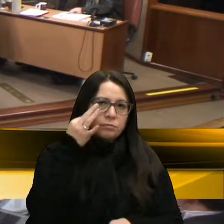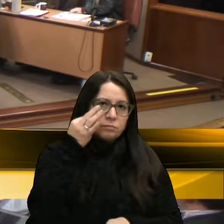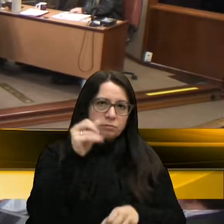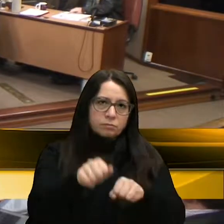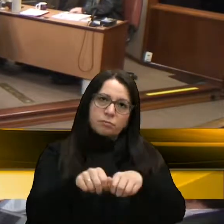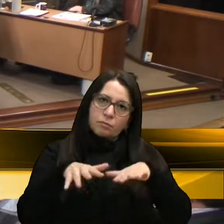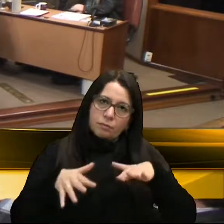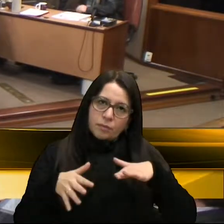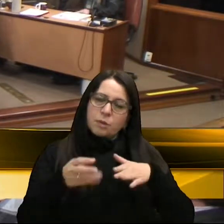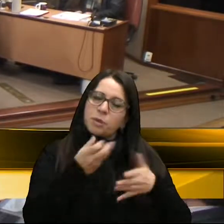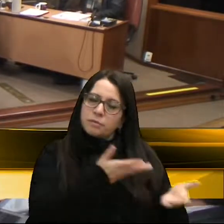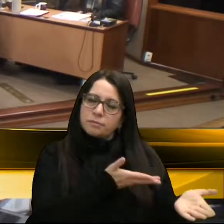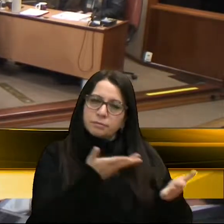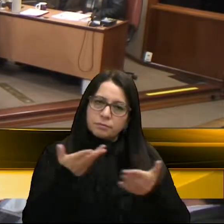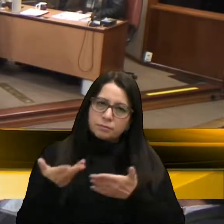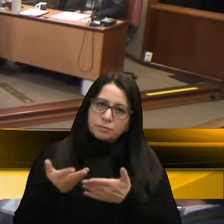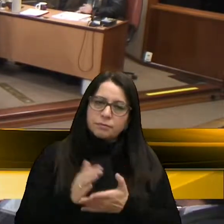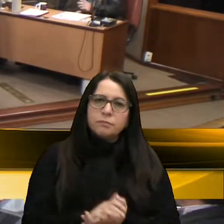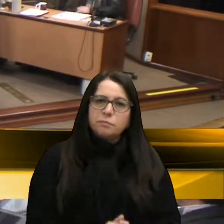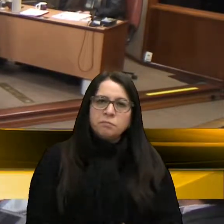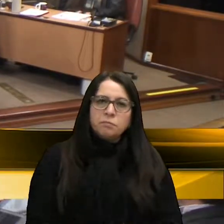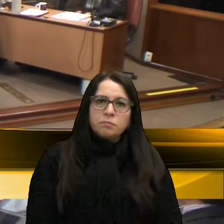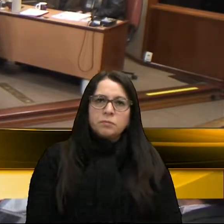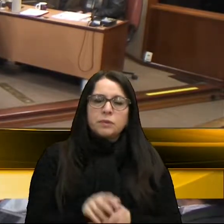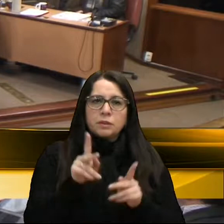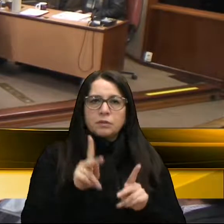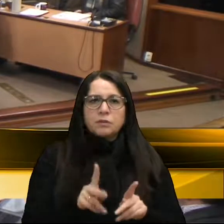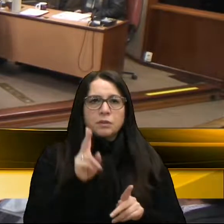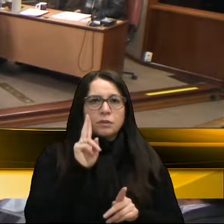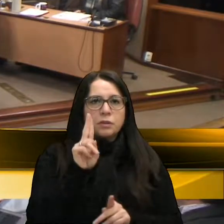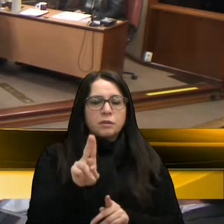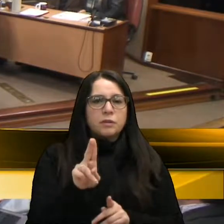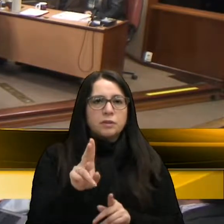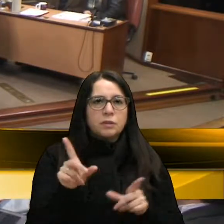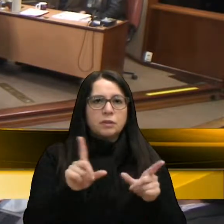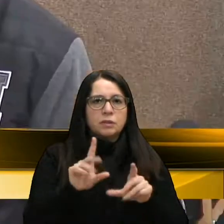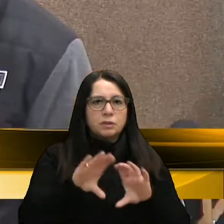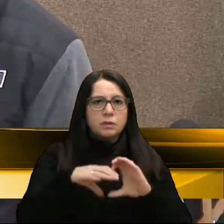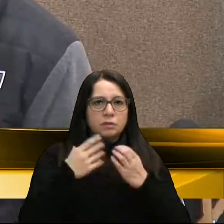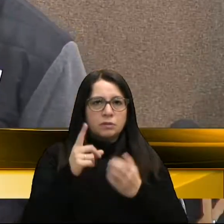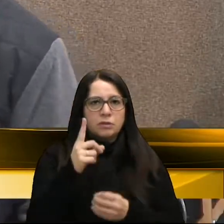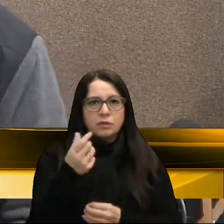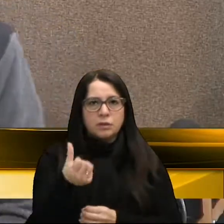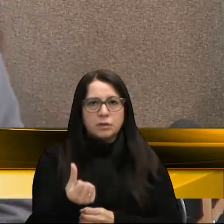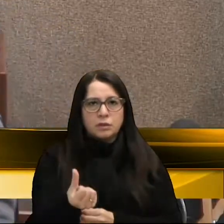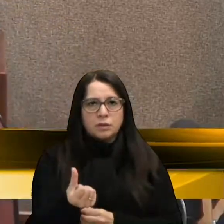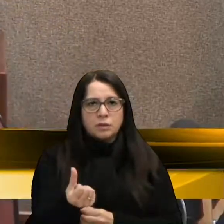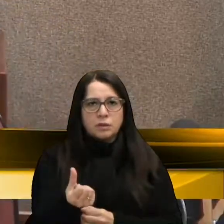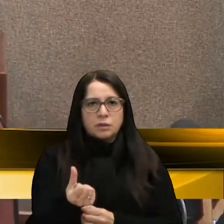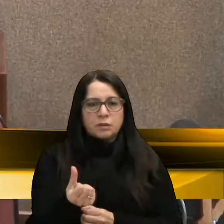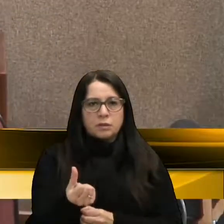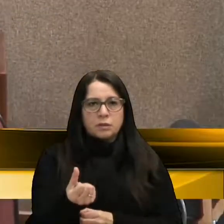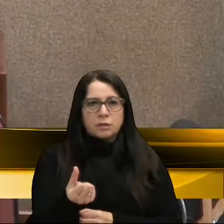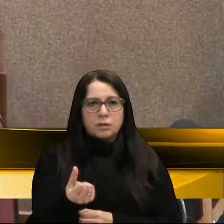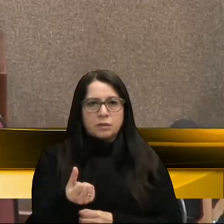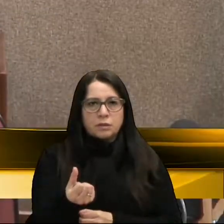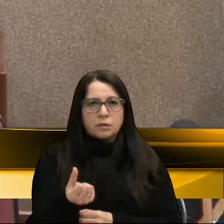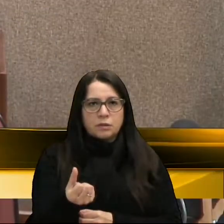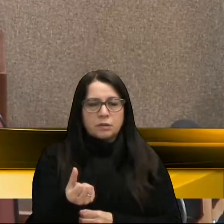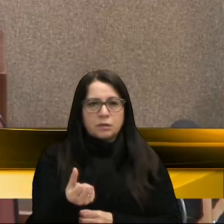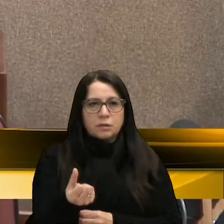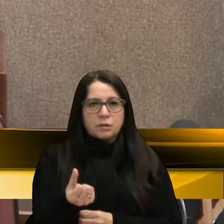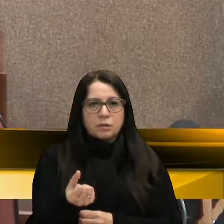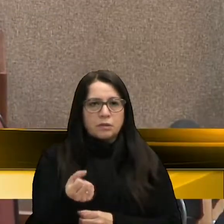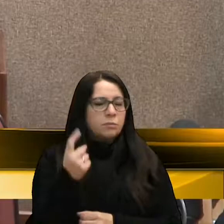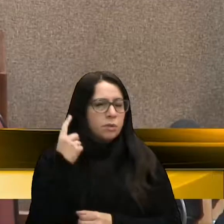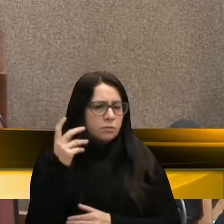dessa casa, sejam todos bem-vindos. As pessoas que nos assistem através da TV Câmara, canal 16, ou... Está saindo, senhor presidente,